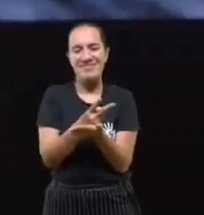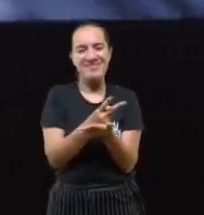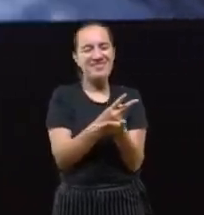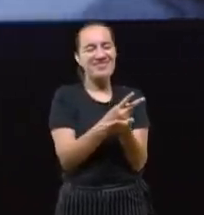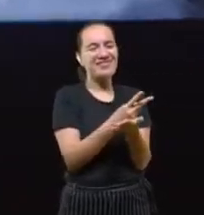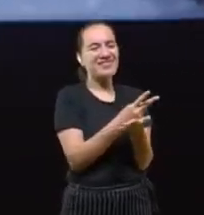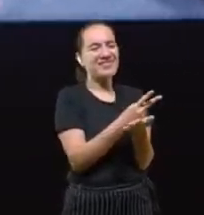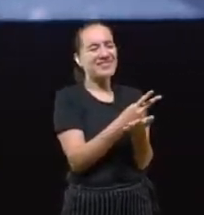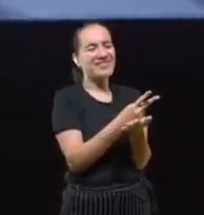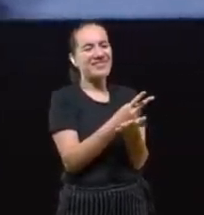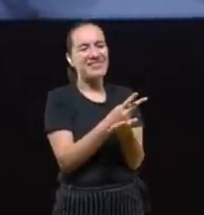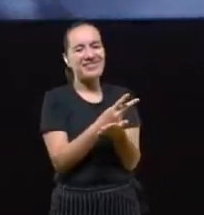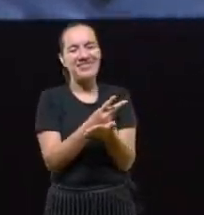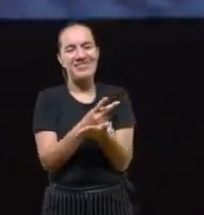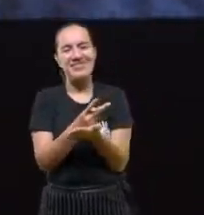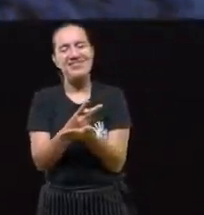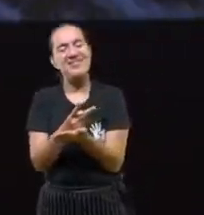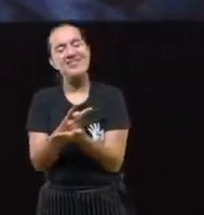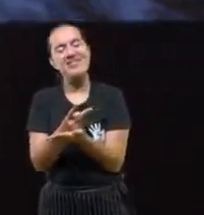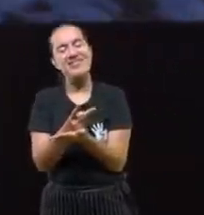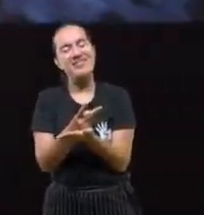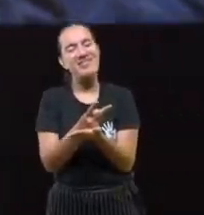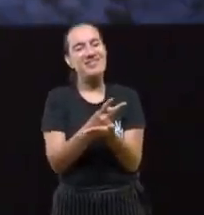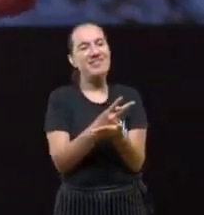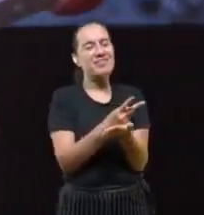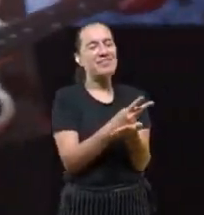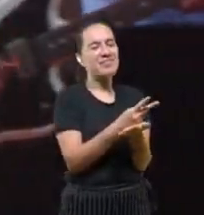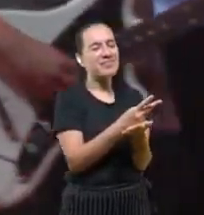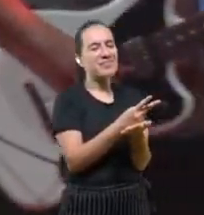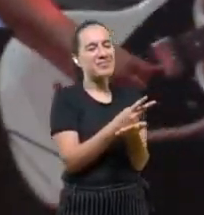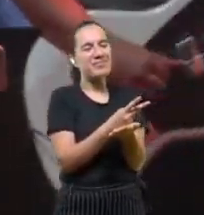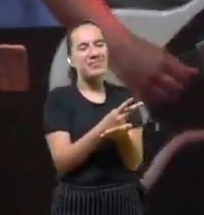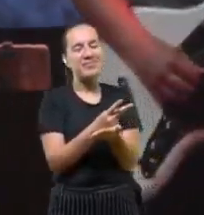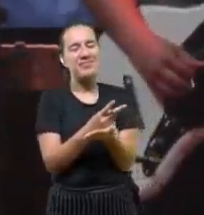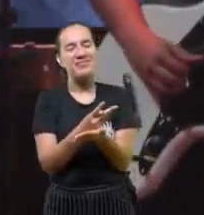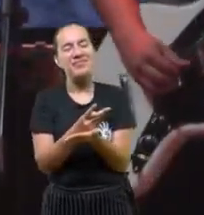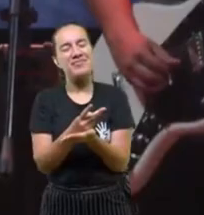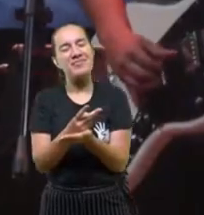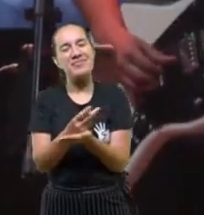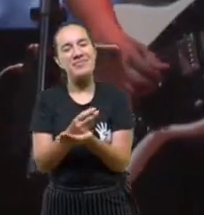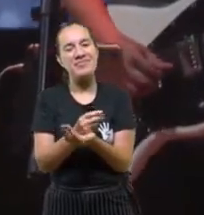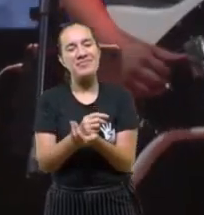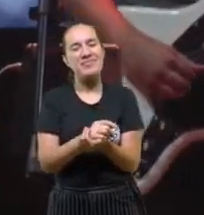se, a la la varava se lava se.